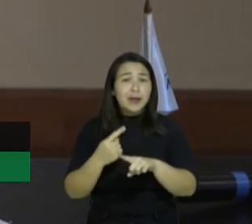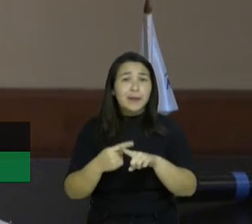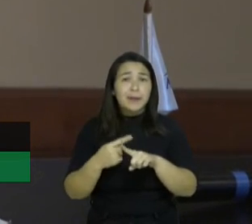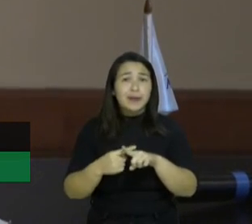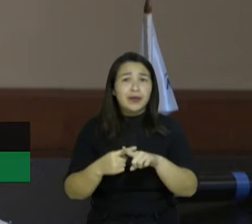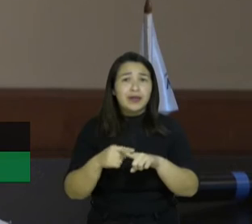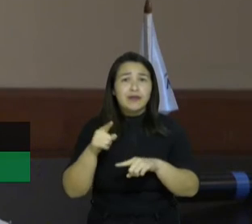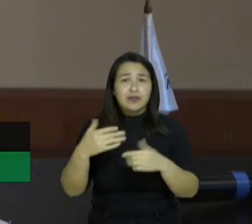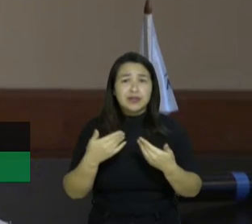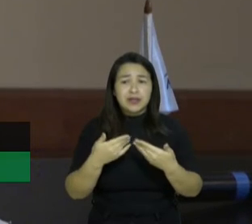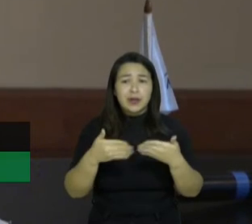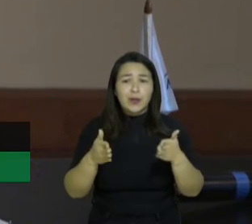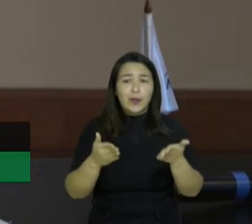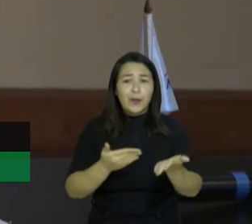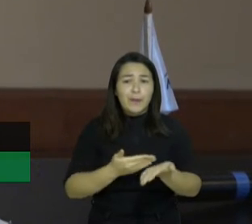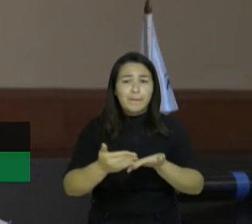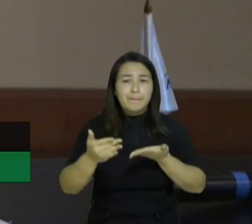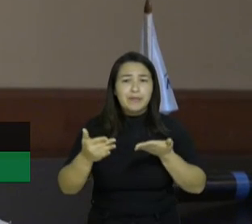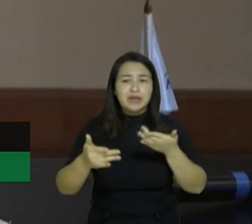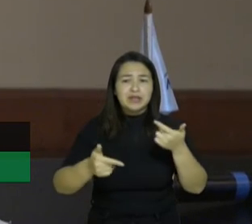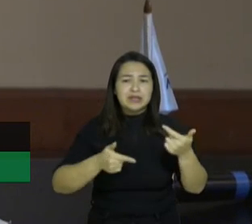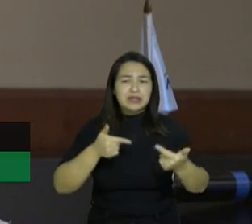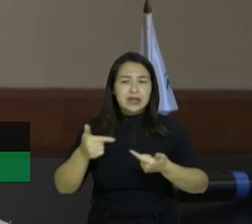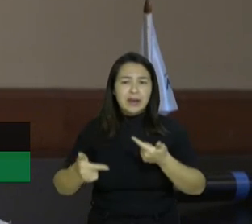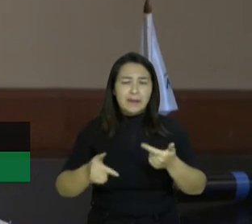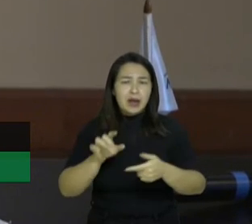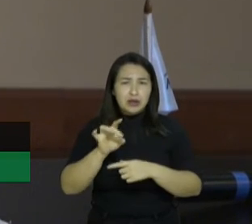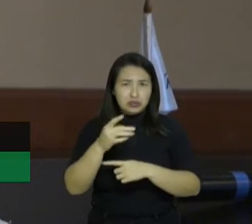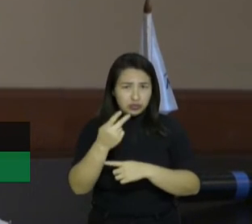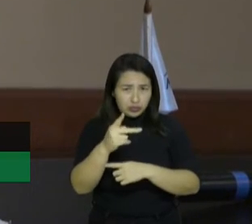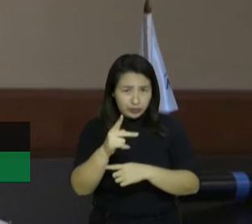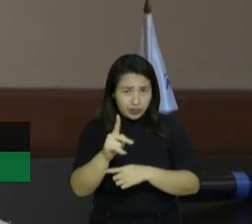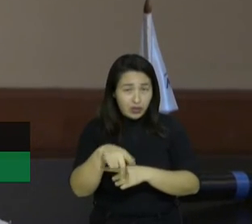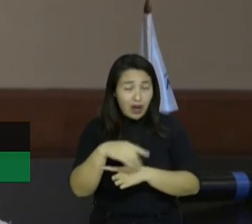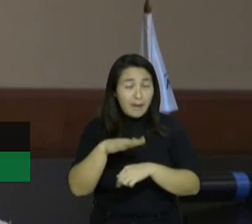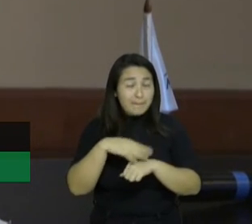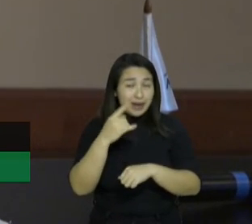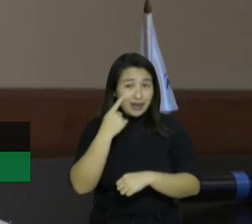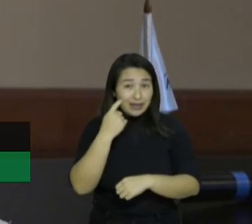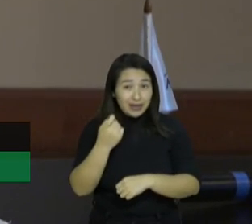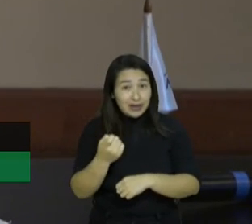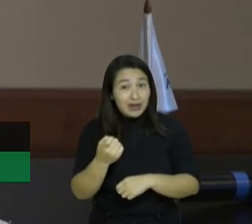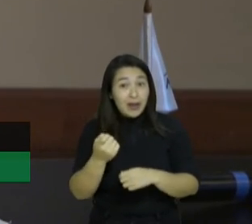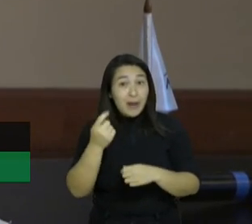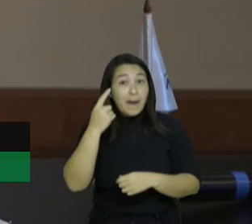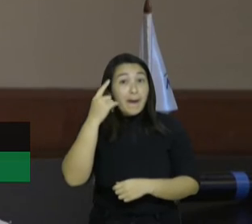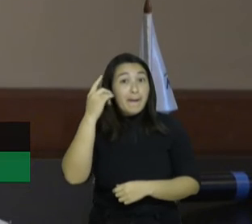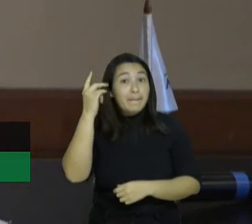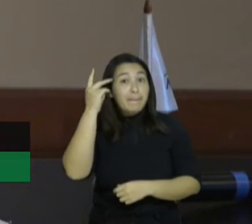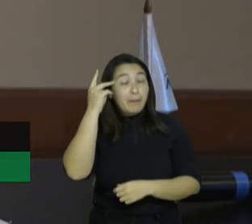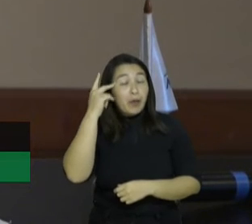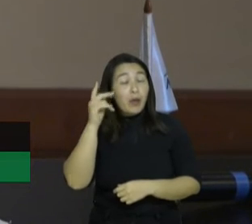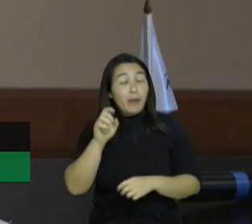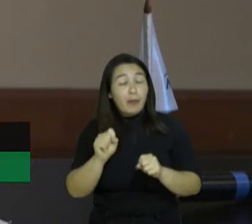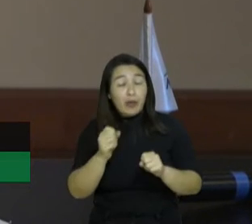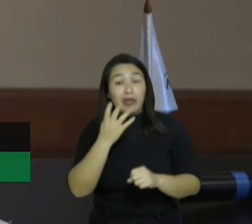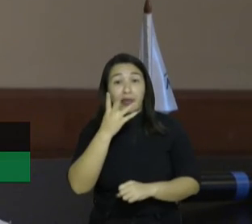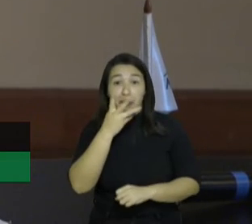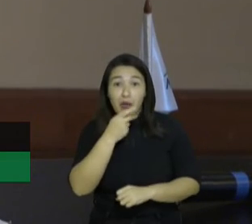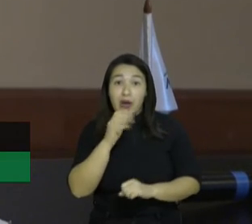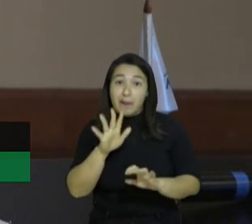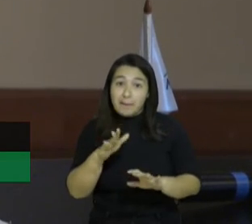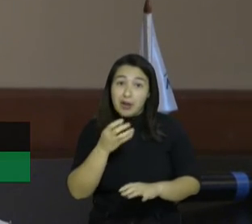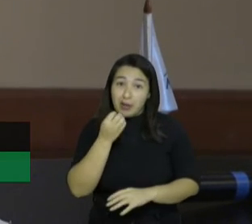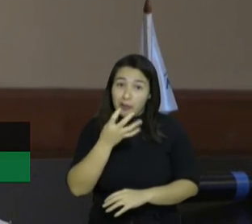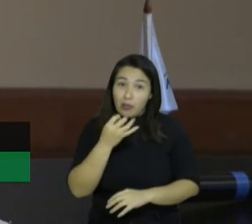também abre terceiros mercados e não abre só o seu é o mais inteligente pode demorar mais mas é o mais interessante pro país eu